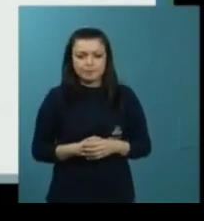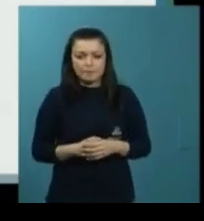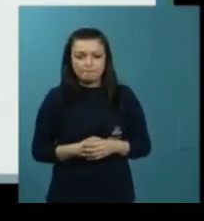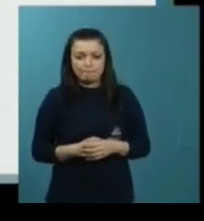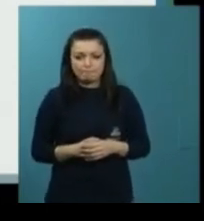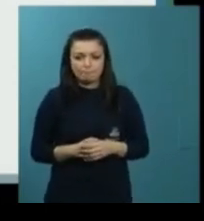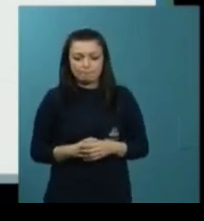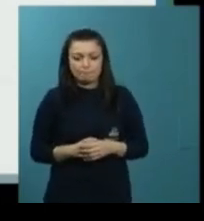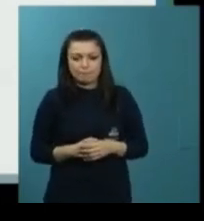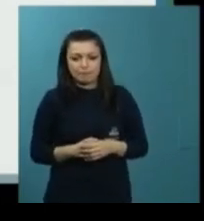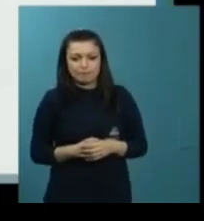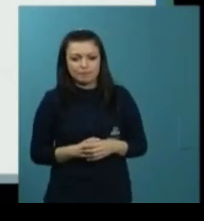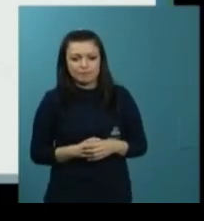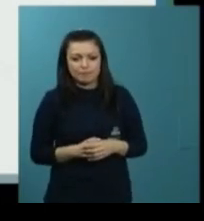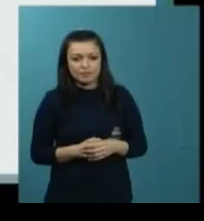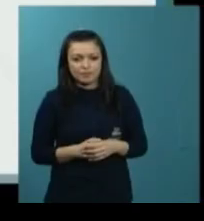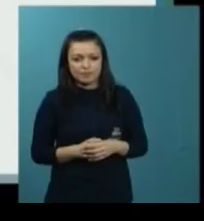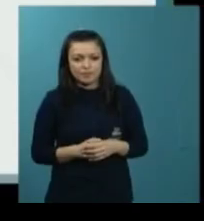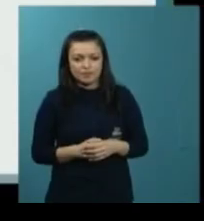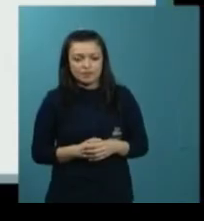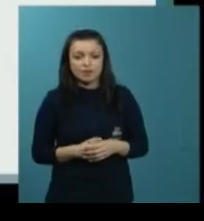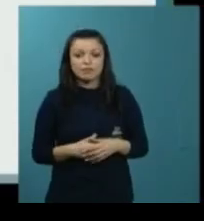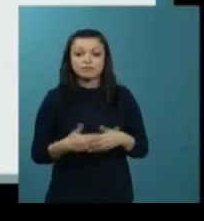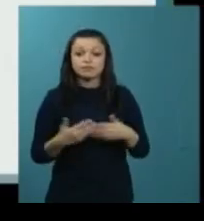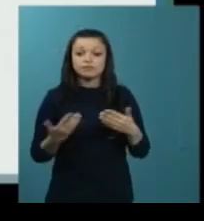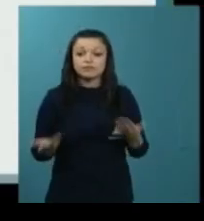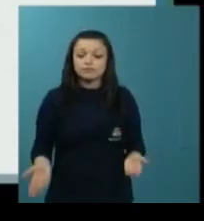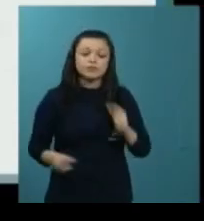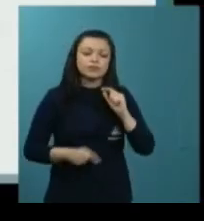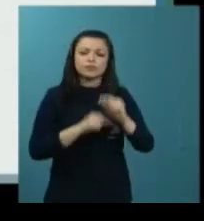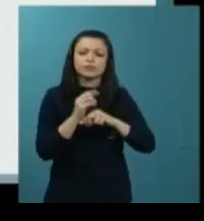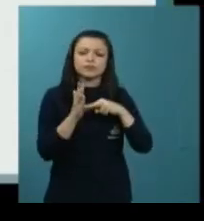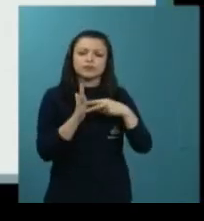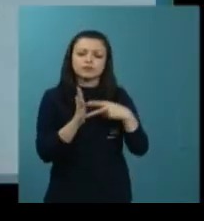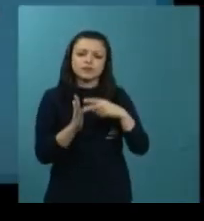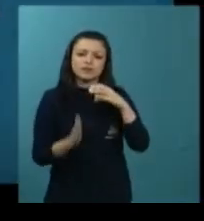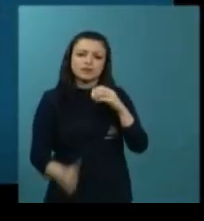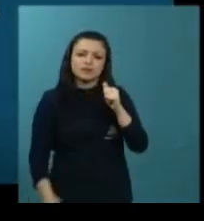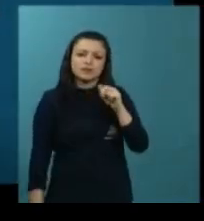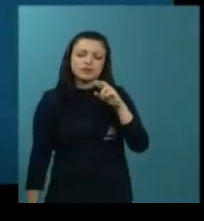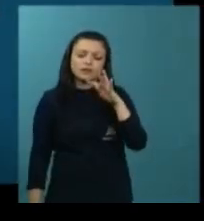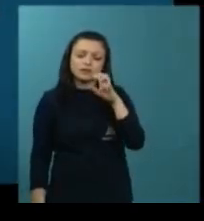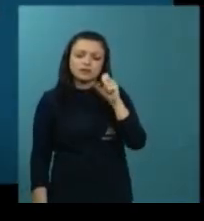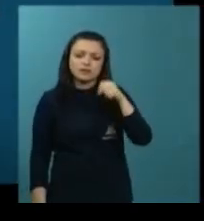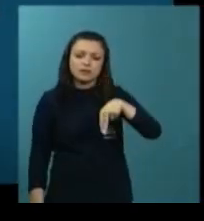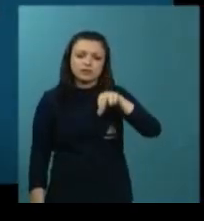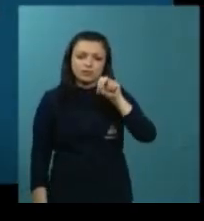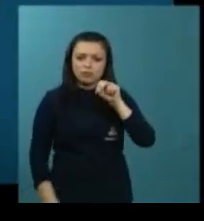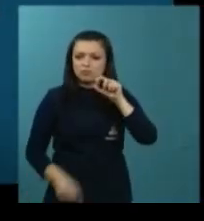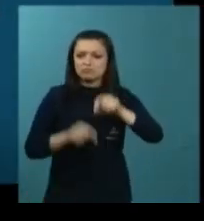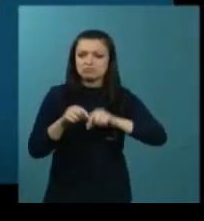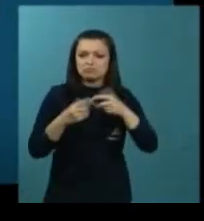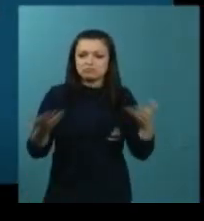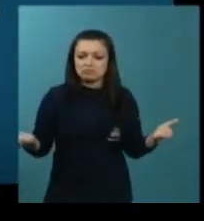Enfim, o que seria esse nosso produto